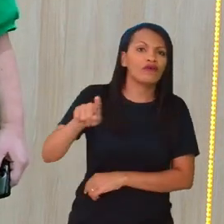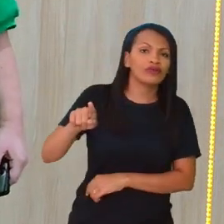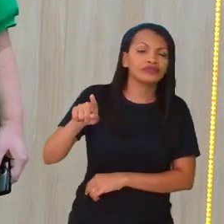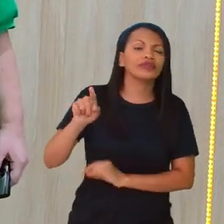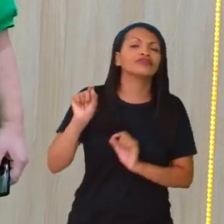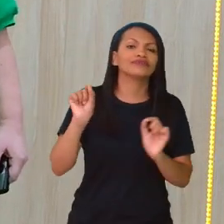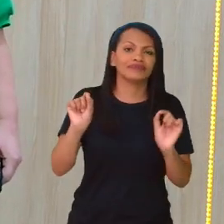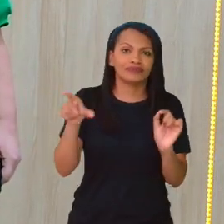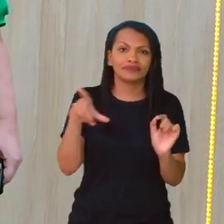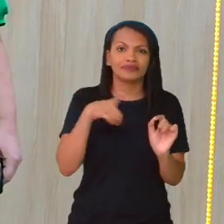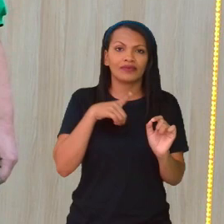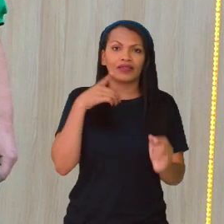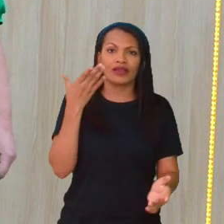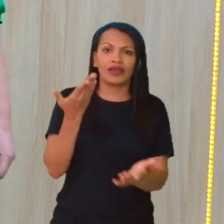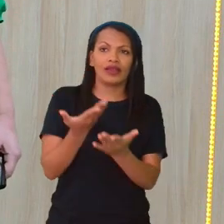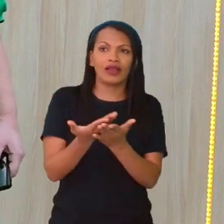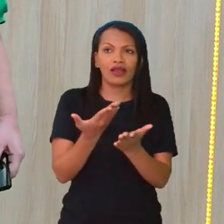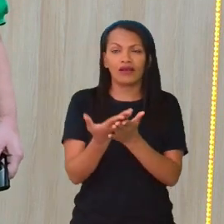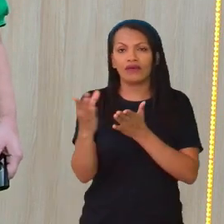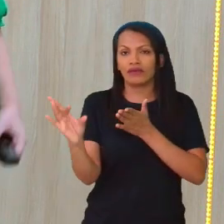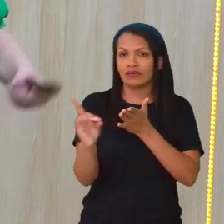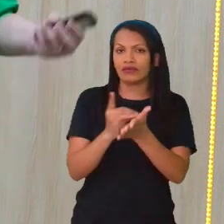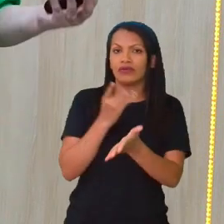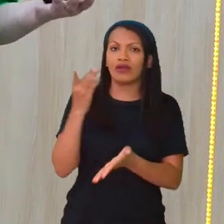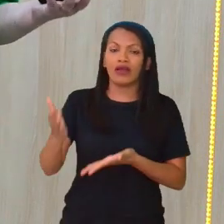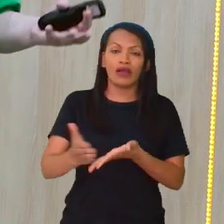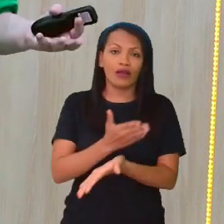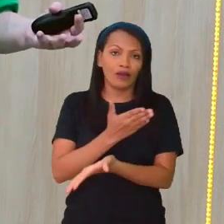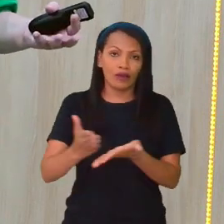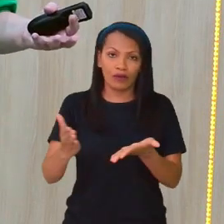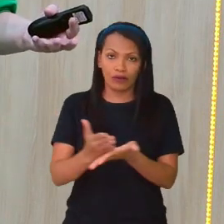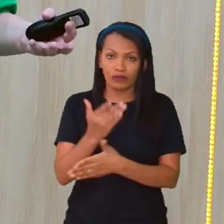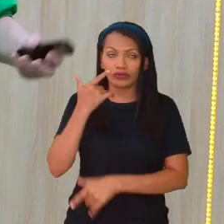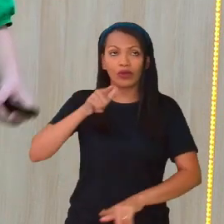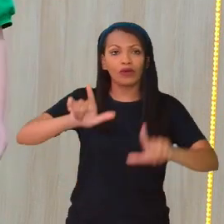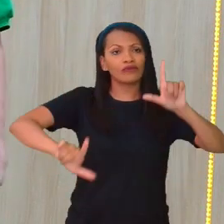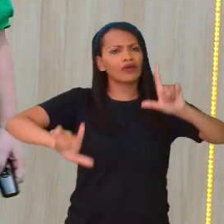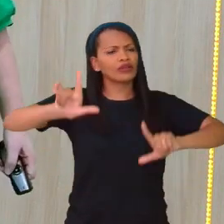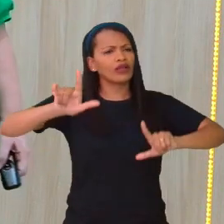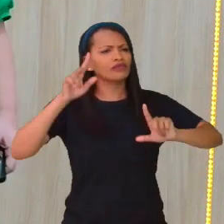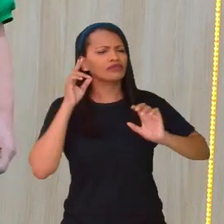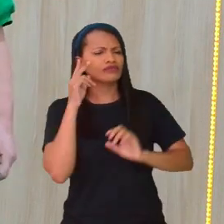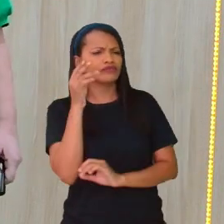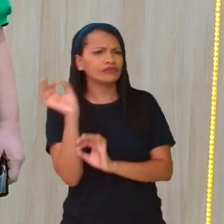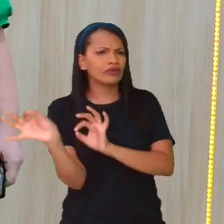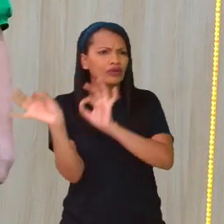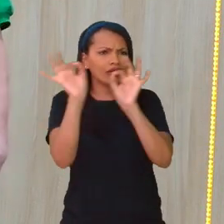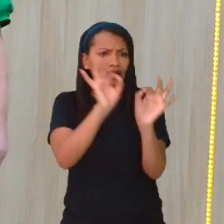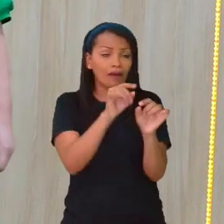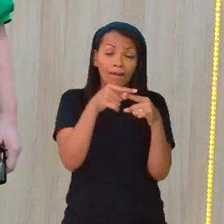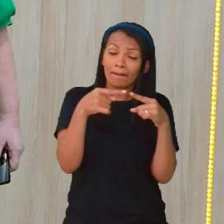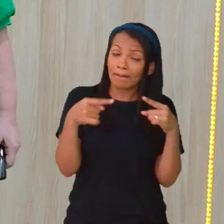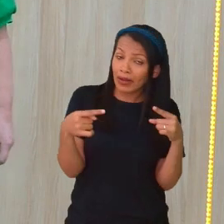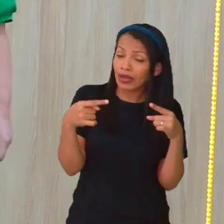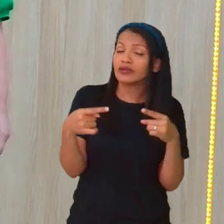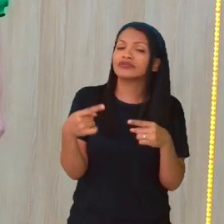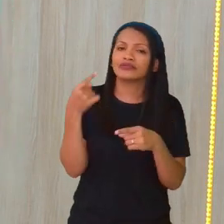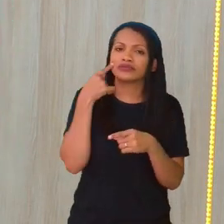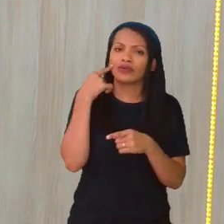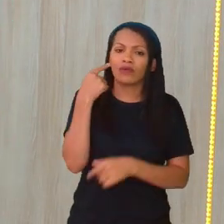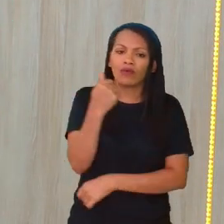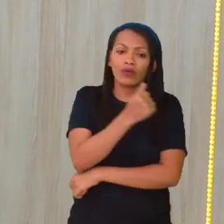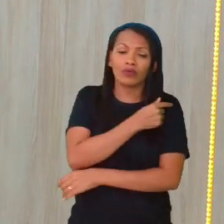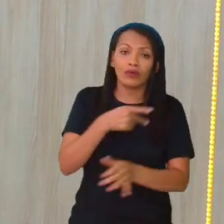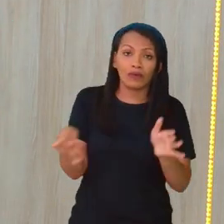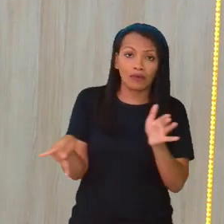vocês têm aula digital. Alguns estão assistindo na televisão, mas o aluno da Rede Municipal